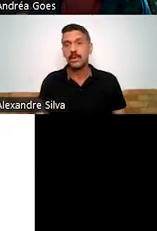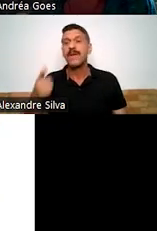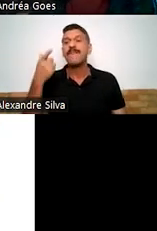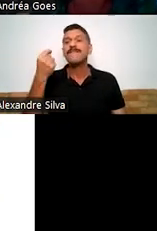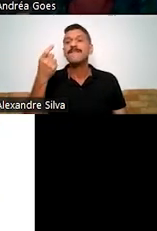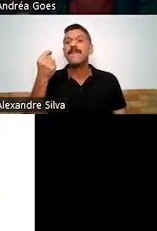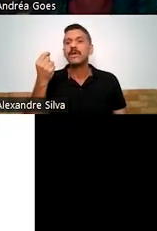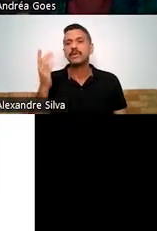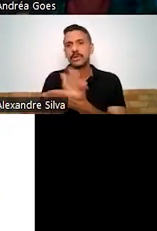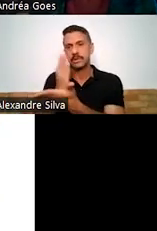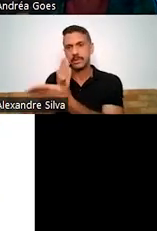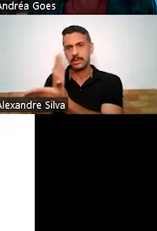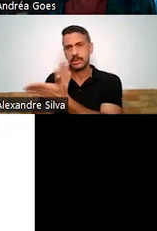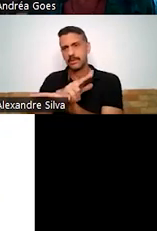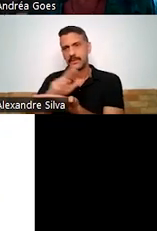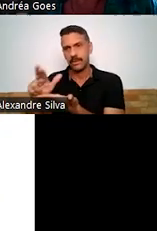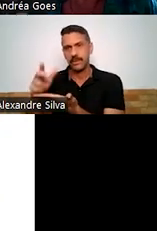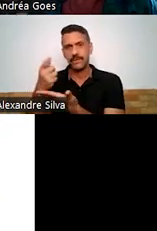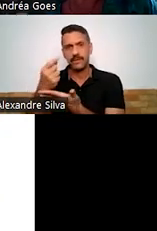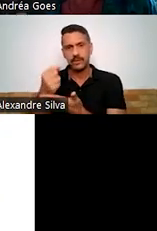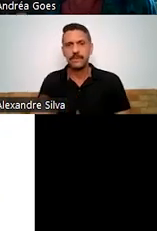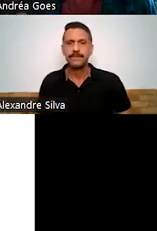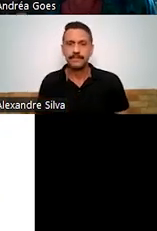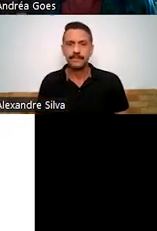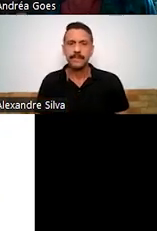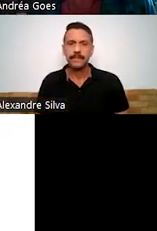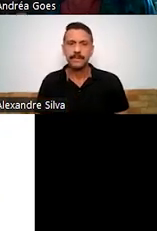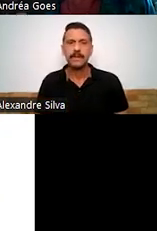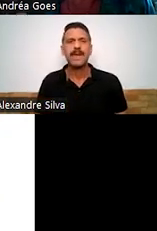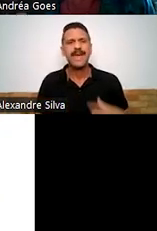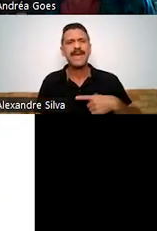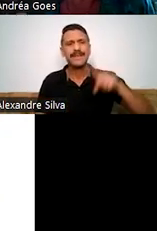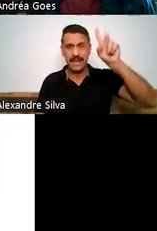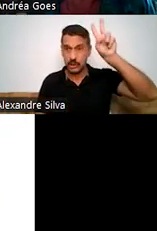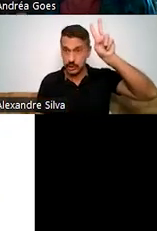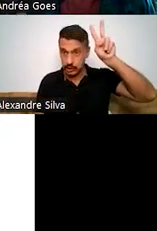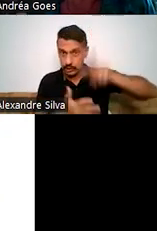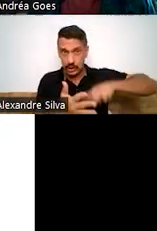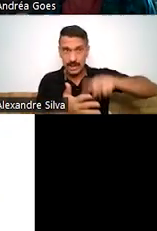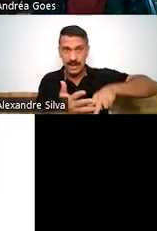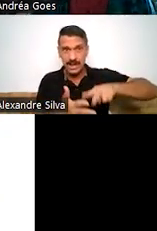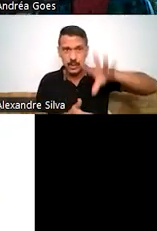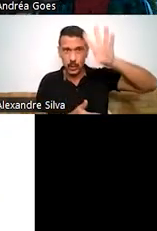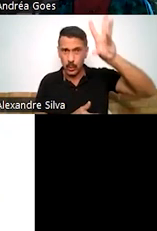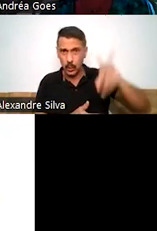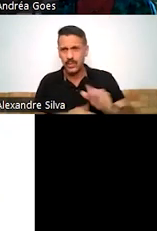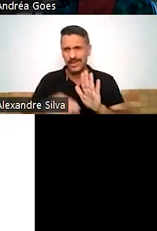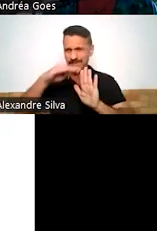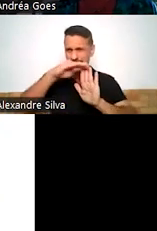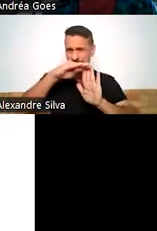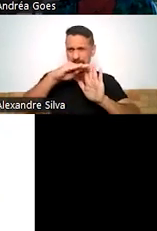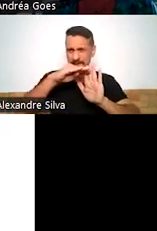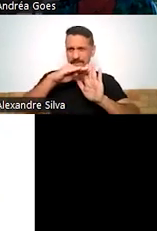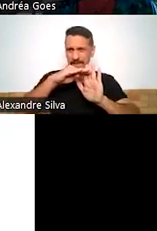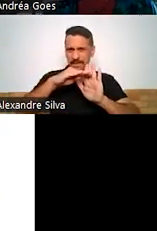volumes. Esses aqui eu já li, o Bonheur des Dames, La Joie de Vivre, o Germinal de Victor Pascal, como vocês podem